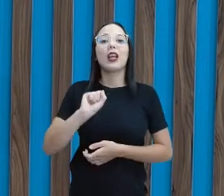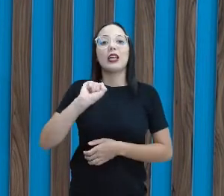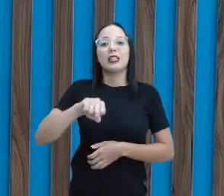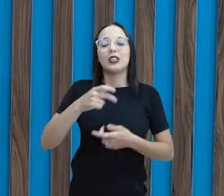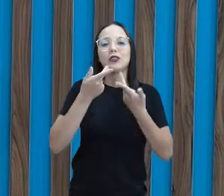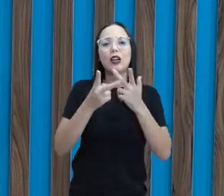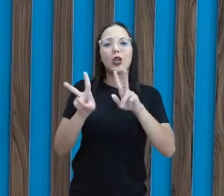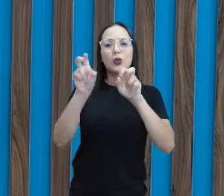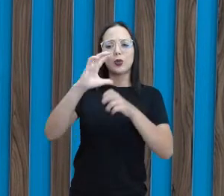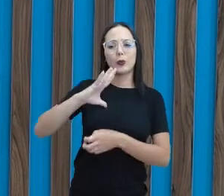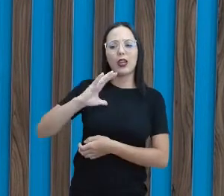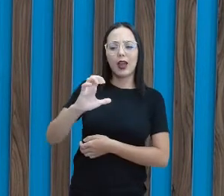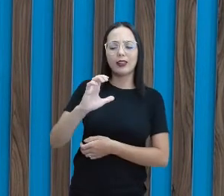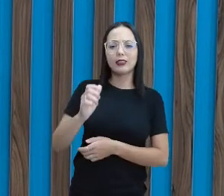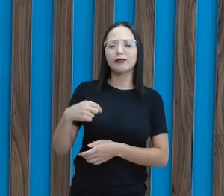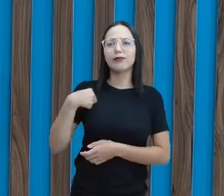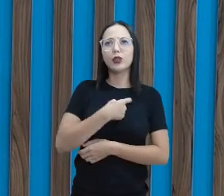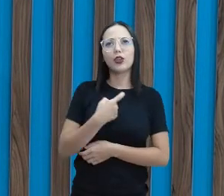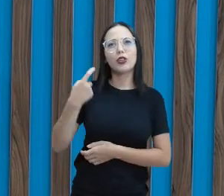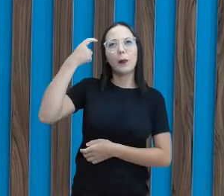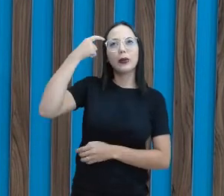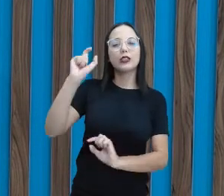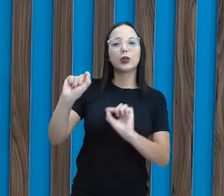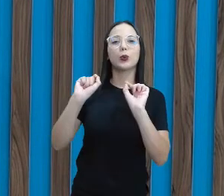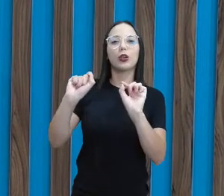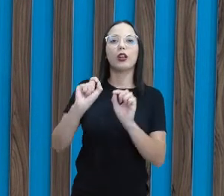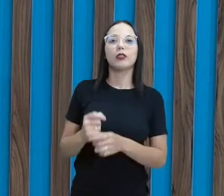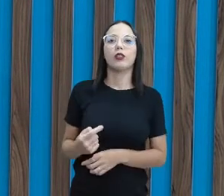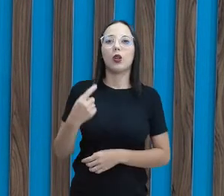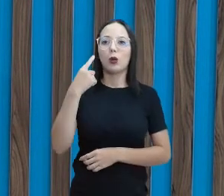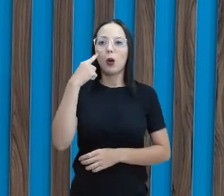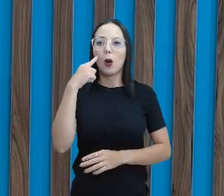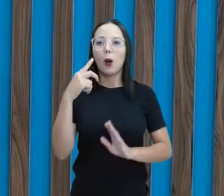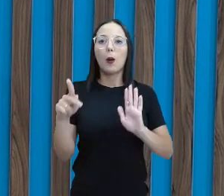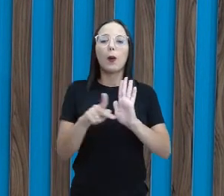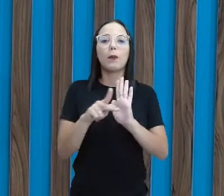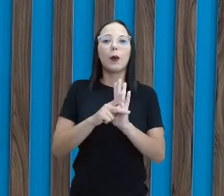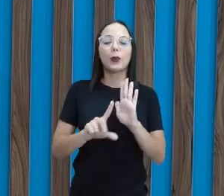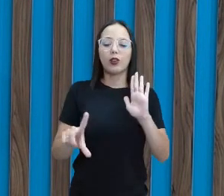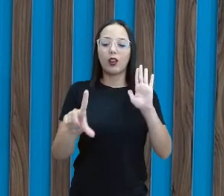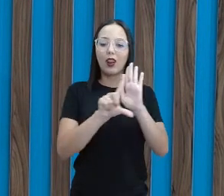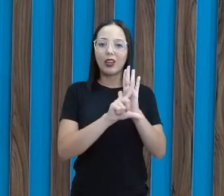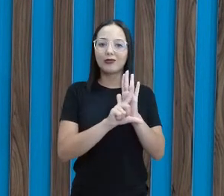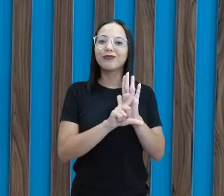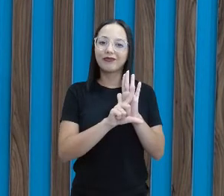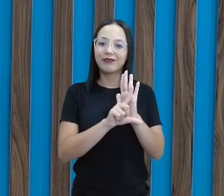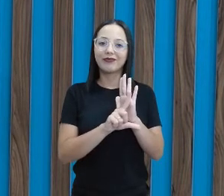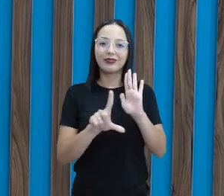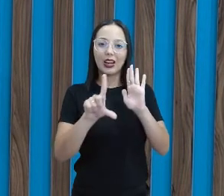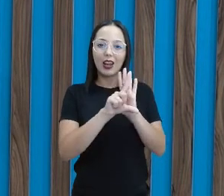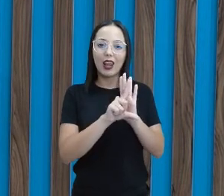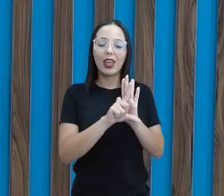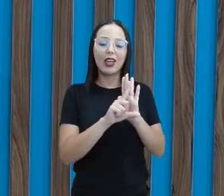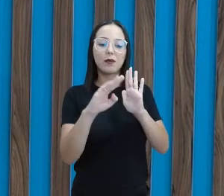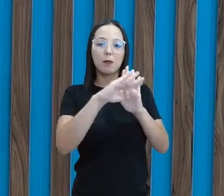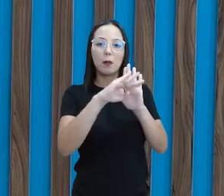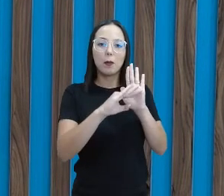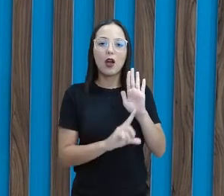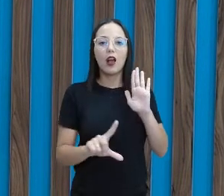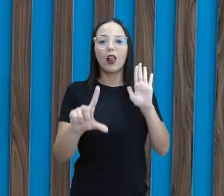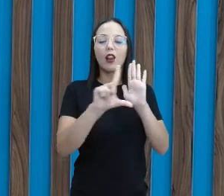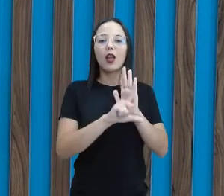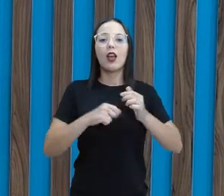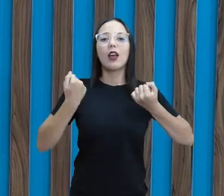em ética, né, a primeira coisa que nos vem são a questão de leis, né, esse código de leis